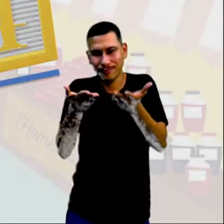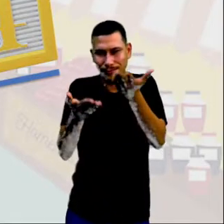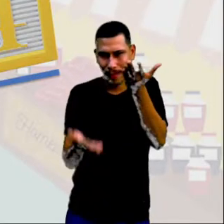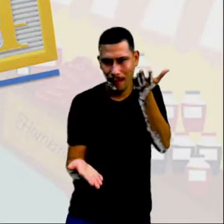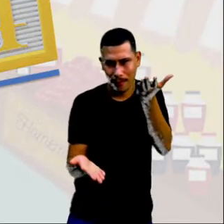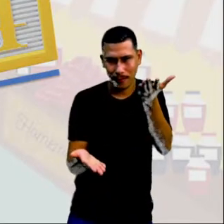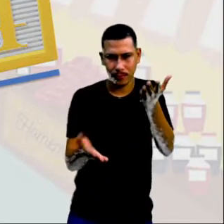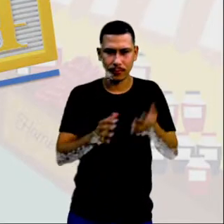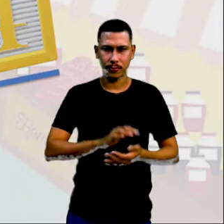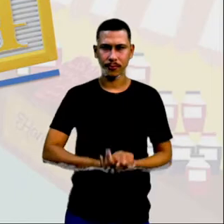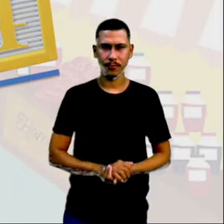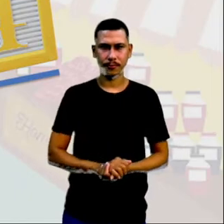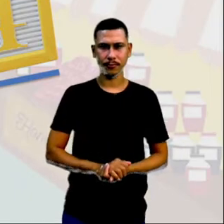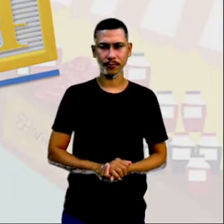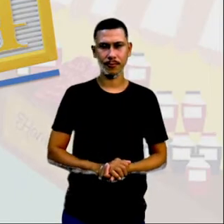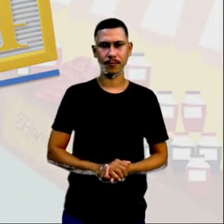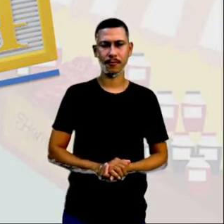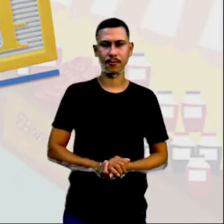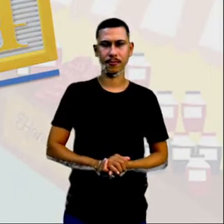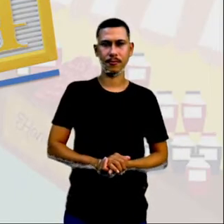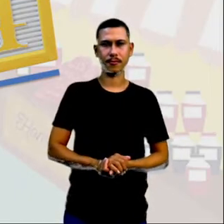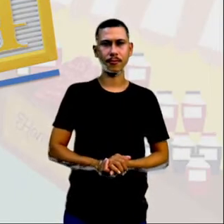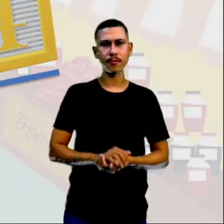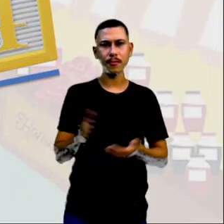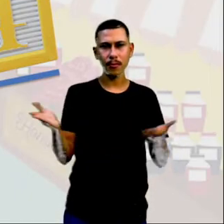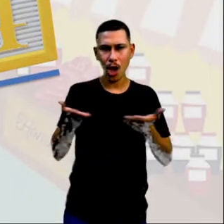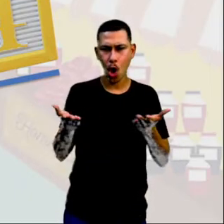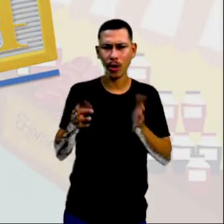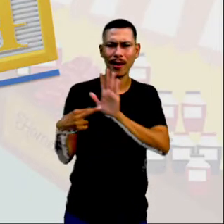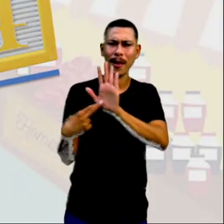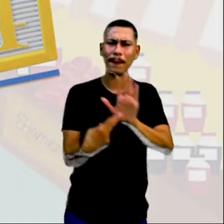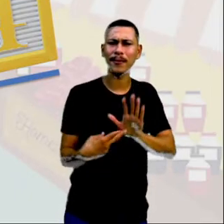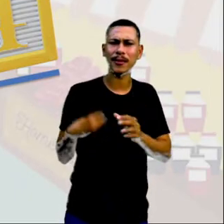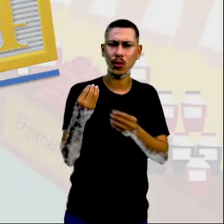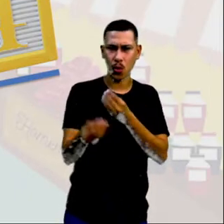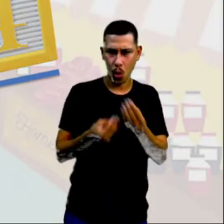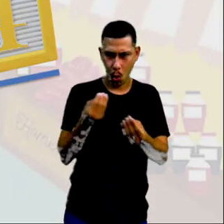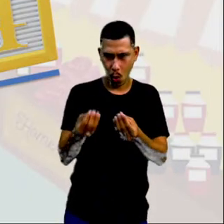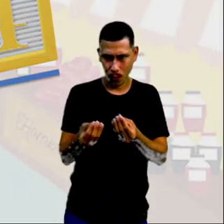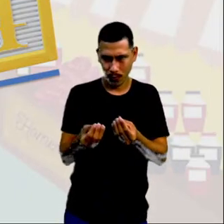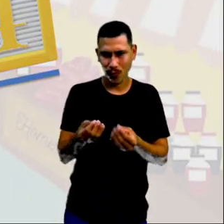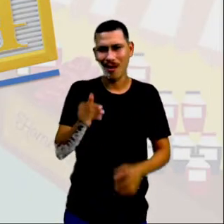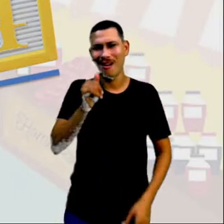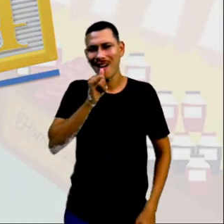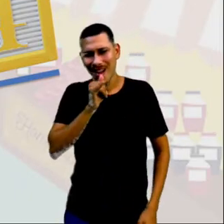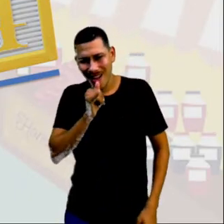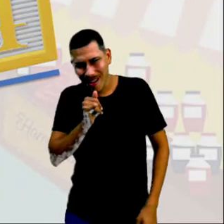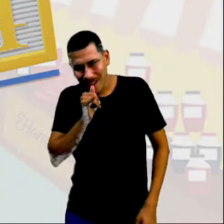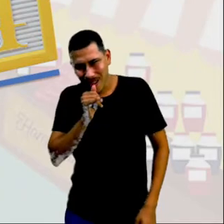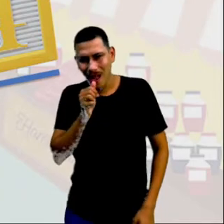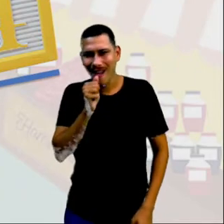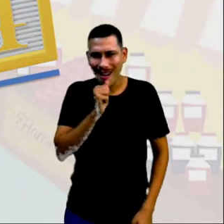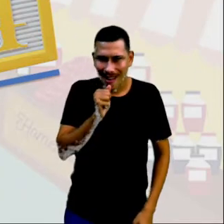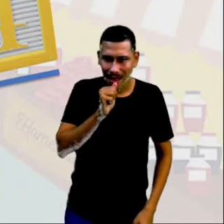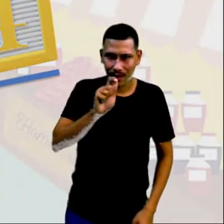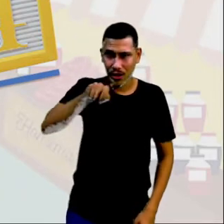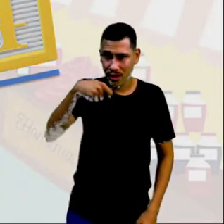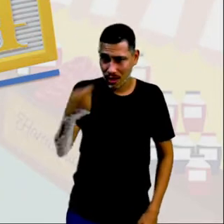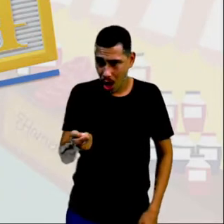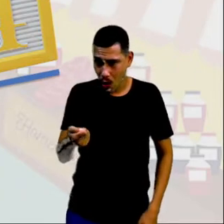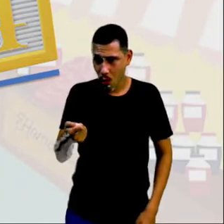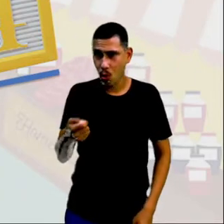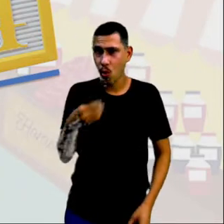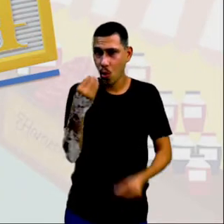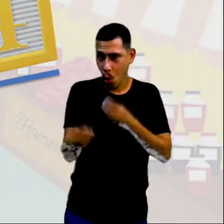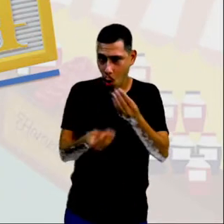pesado. O que é que acontece então? A gente representa essa desigualdade ainda com o sinal do maior que.